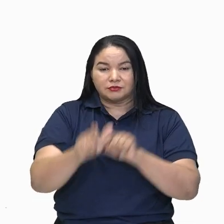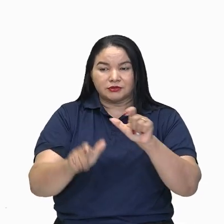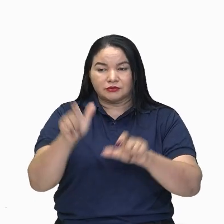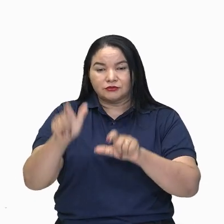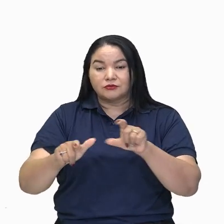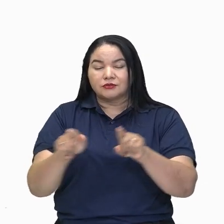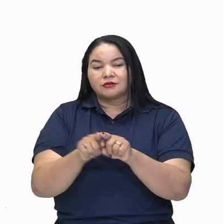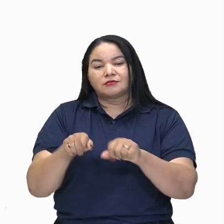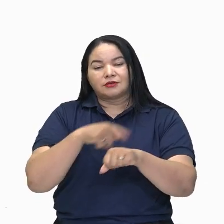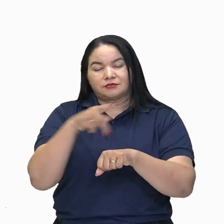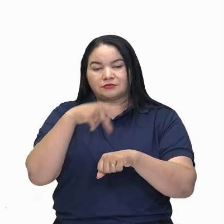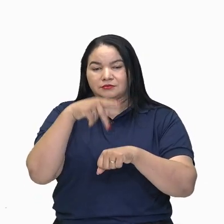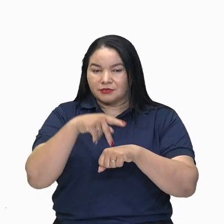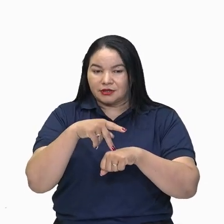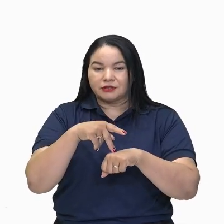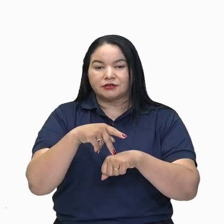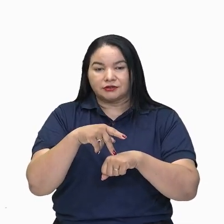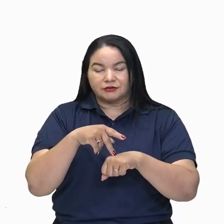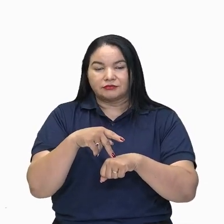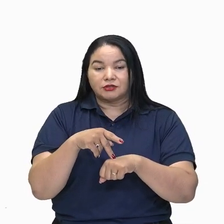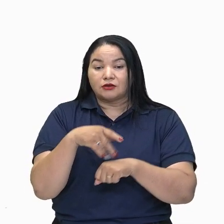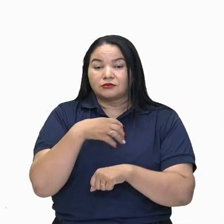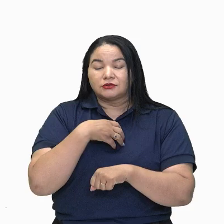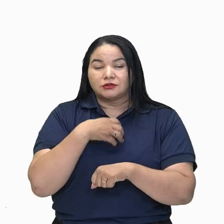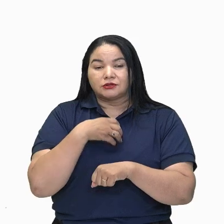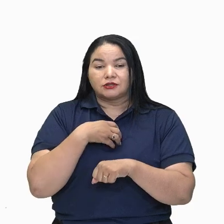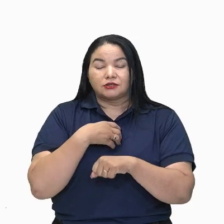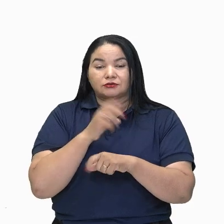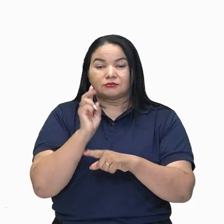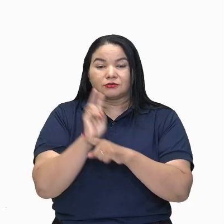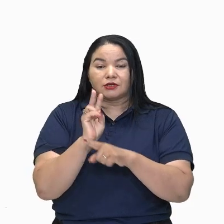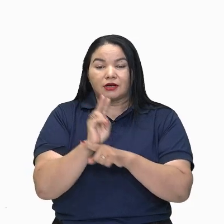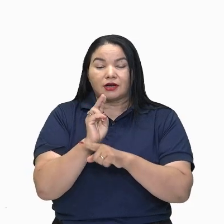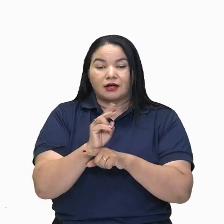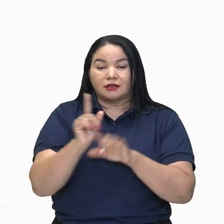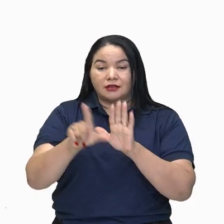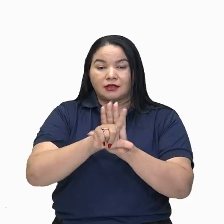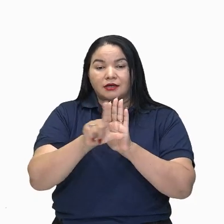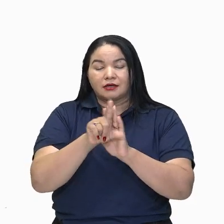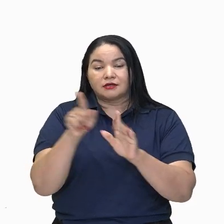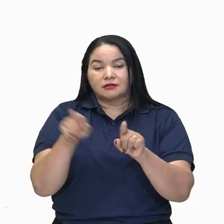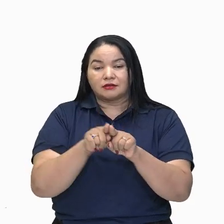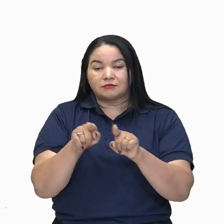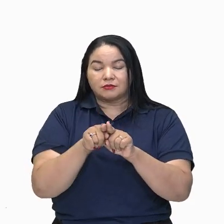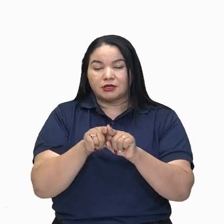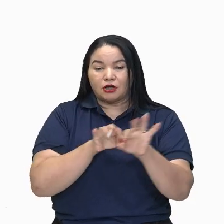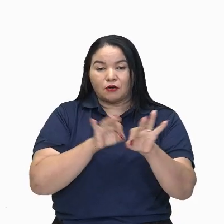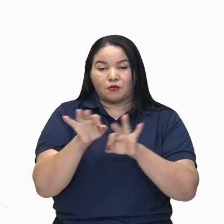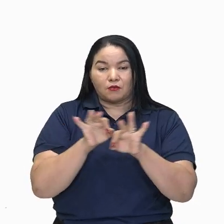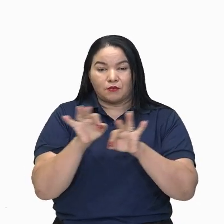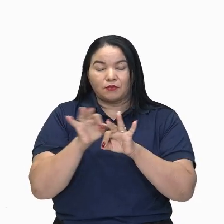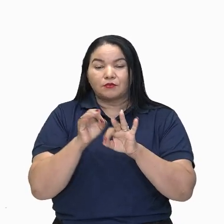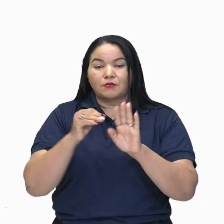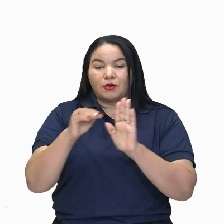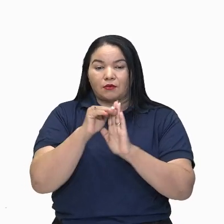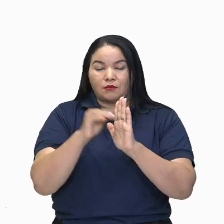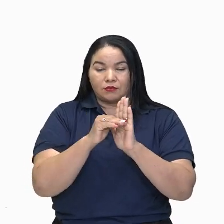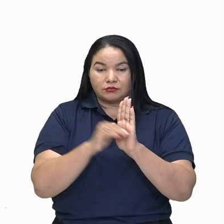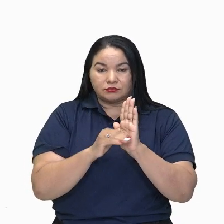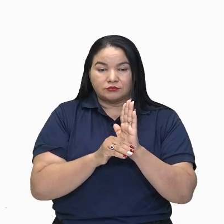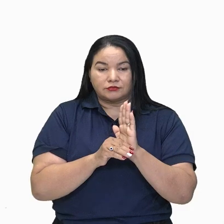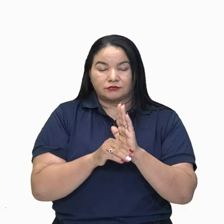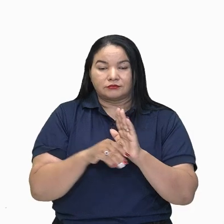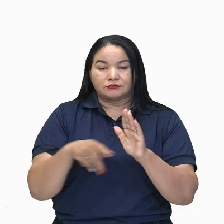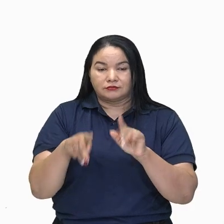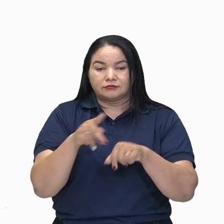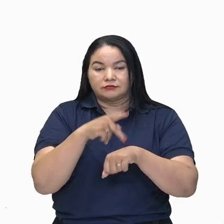país, como forma de preservar a lei e a ordem de uma nação. Então, essa propaganda